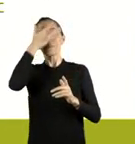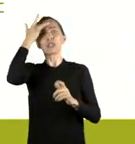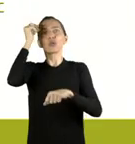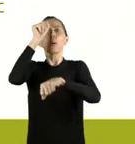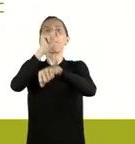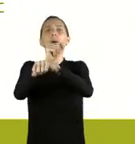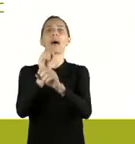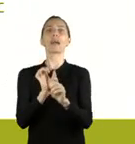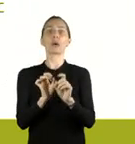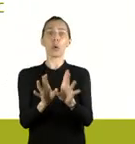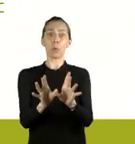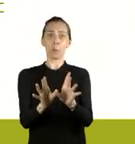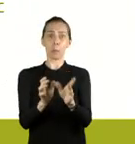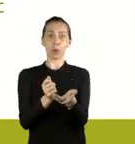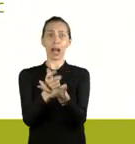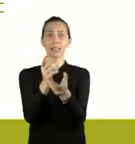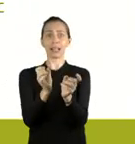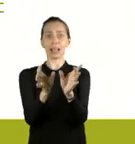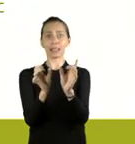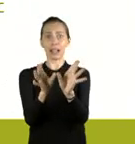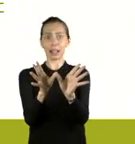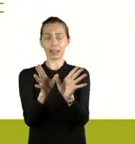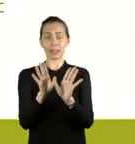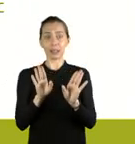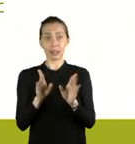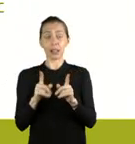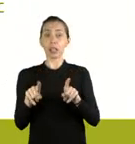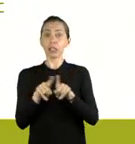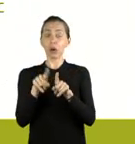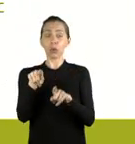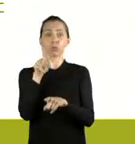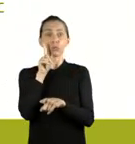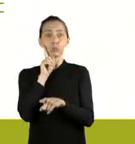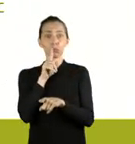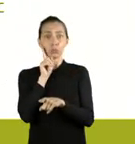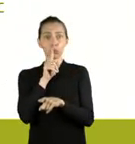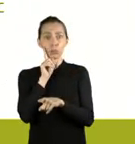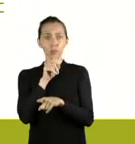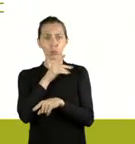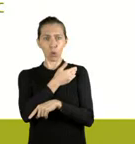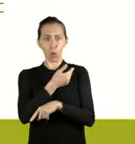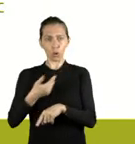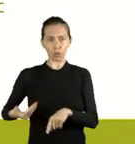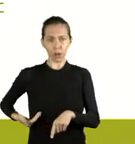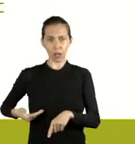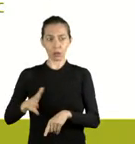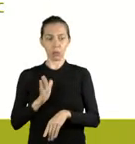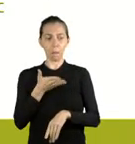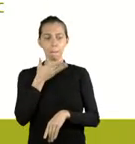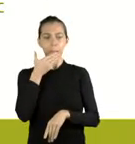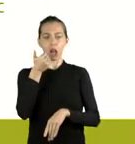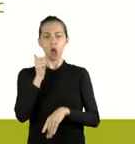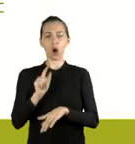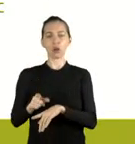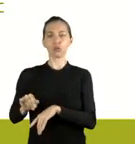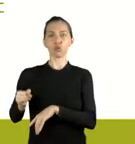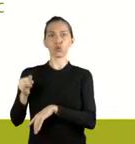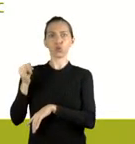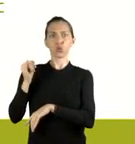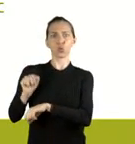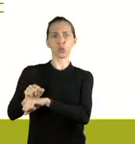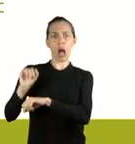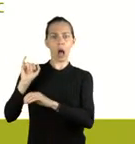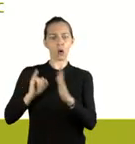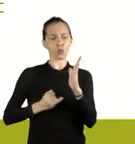e aí o governo americano fica naquela. É preferível eu deixar a economia com uma